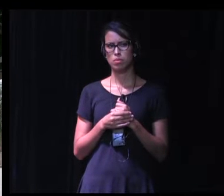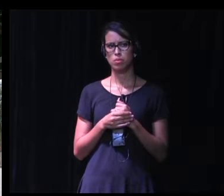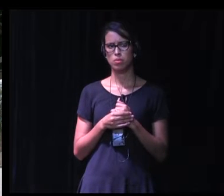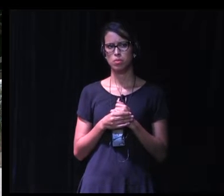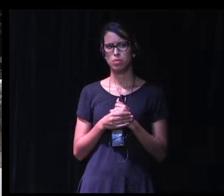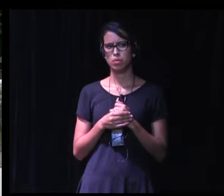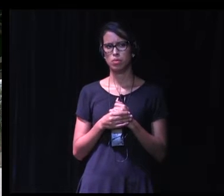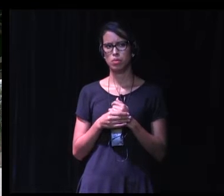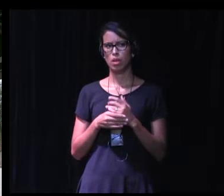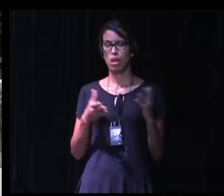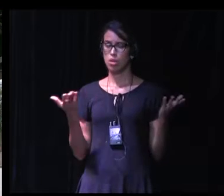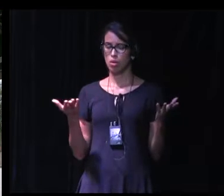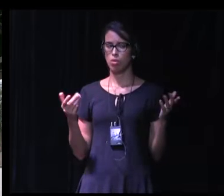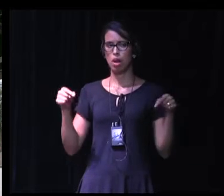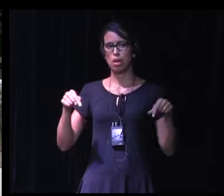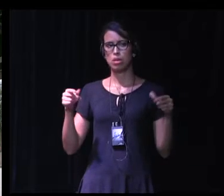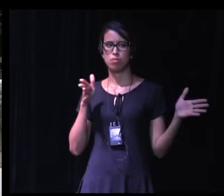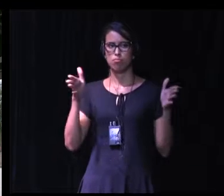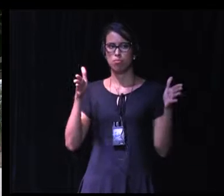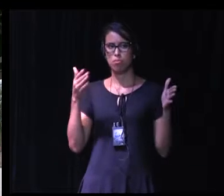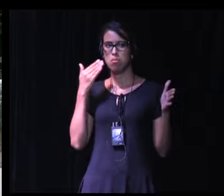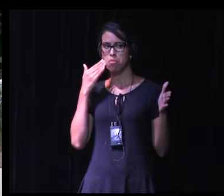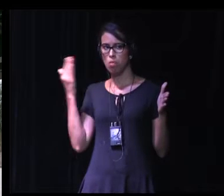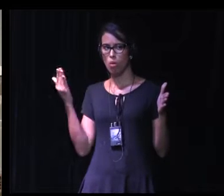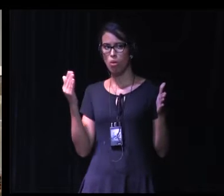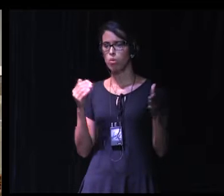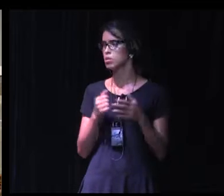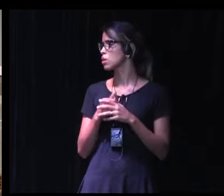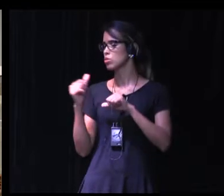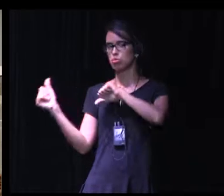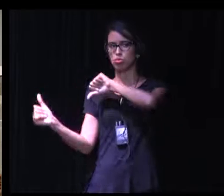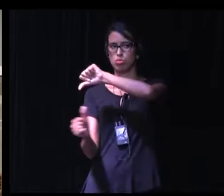que ver as duas escalas, as duas leituras.